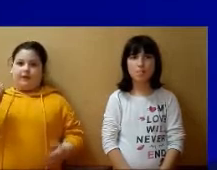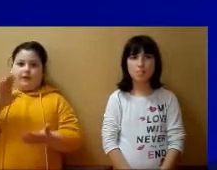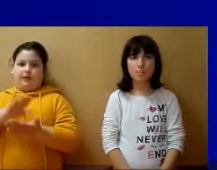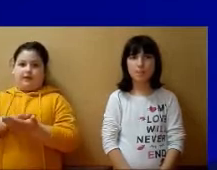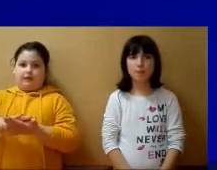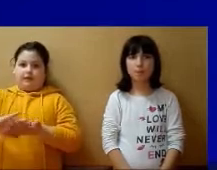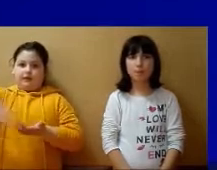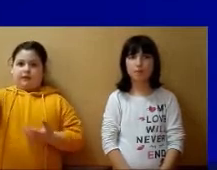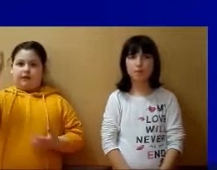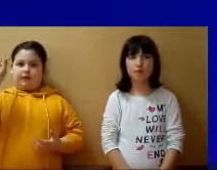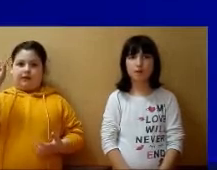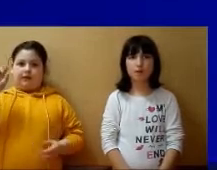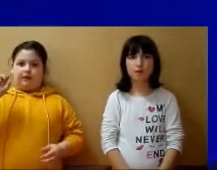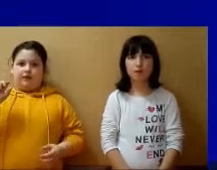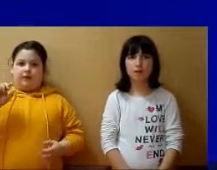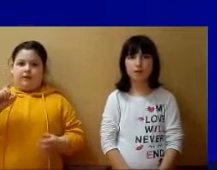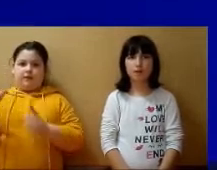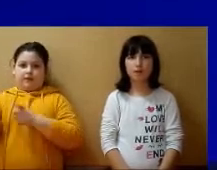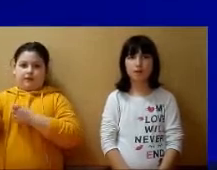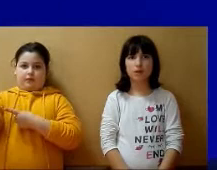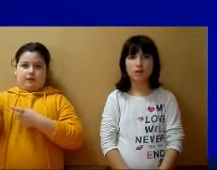certeza.